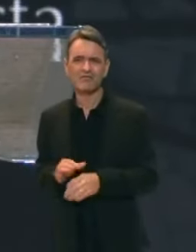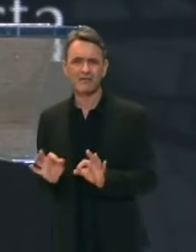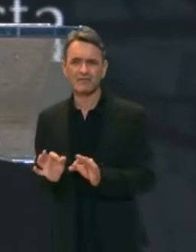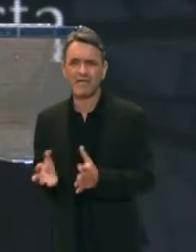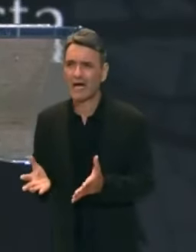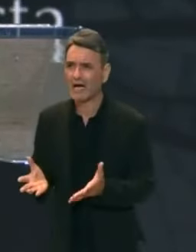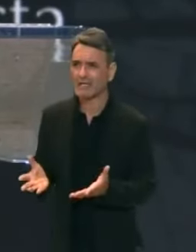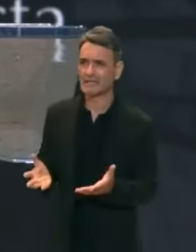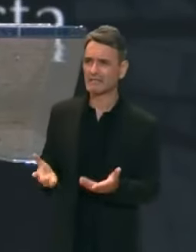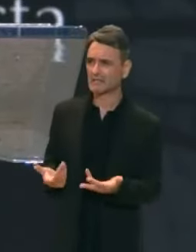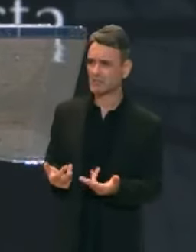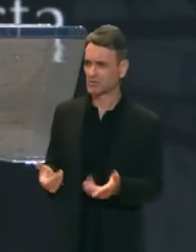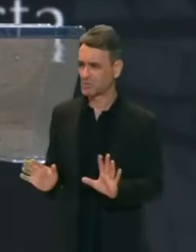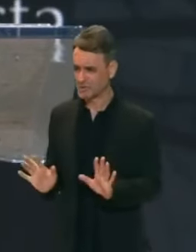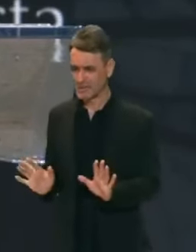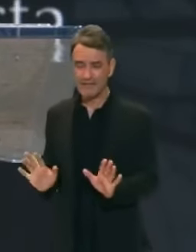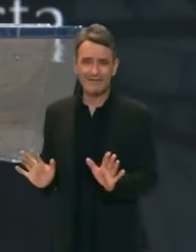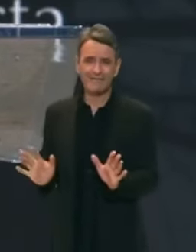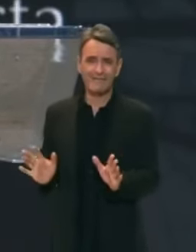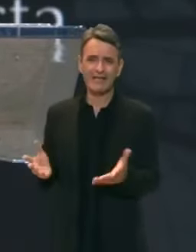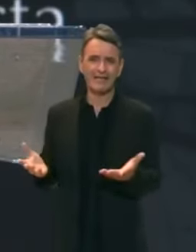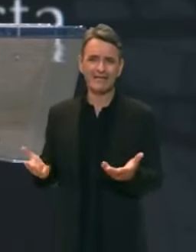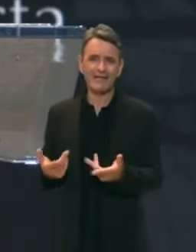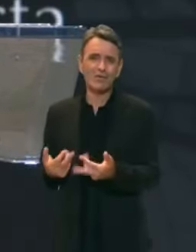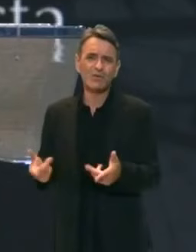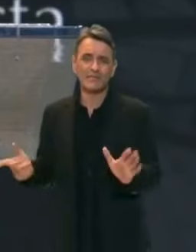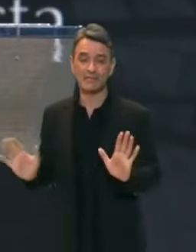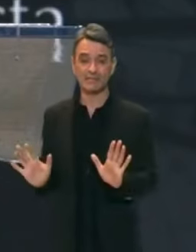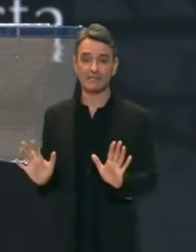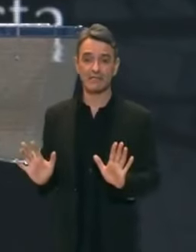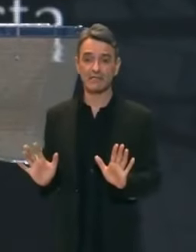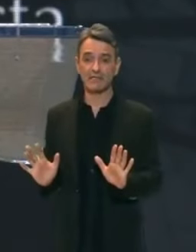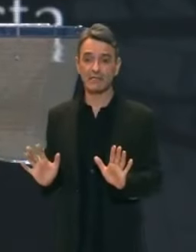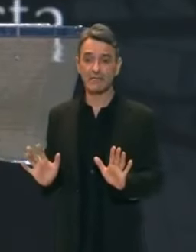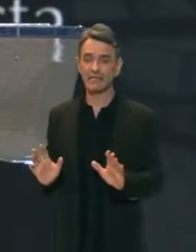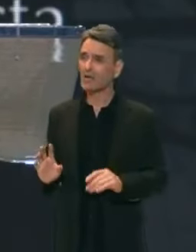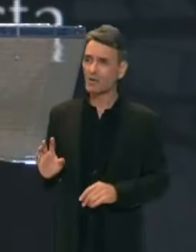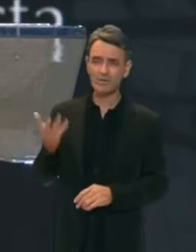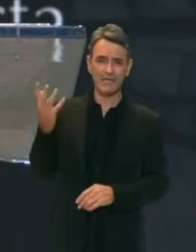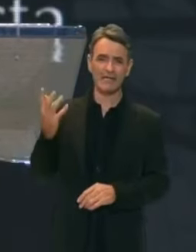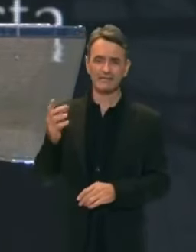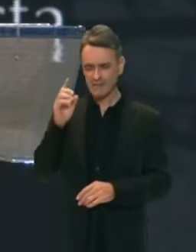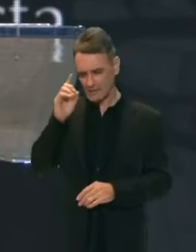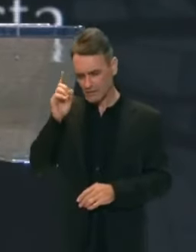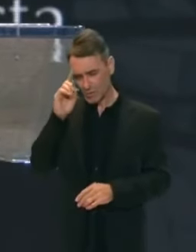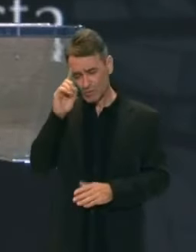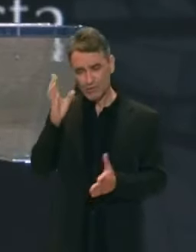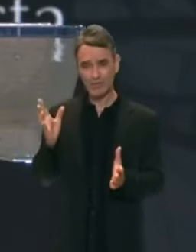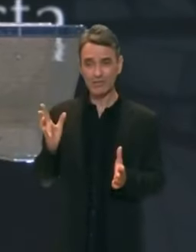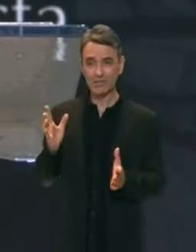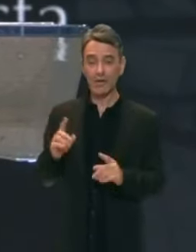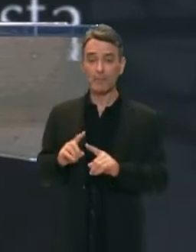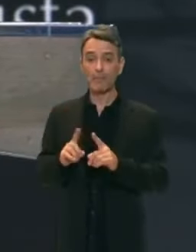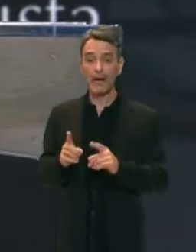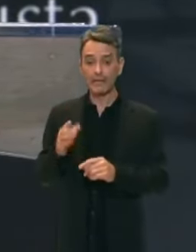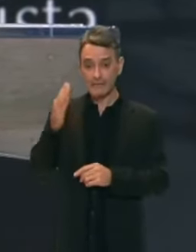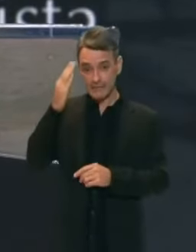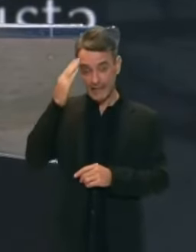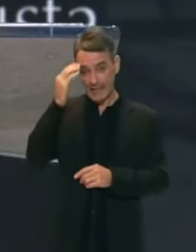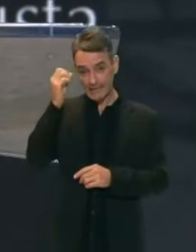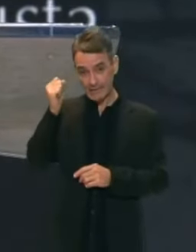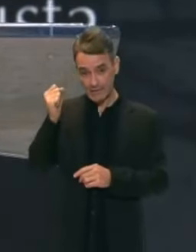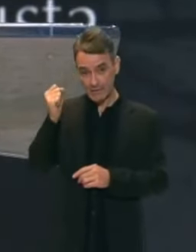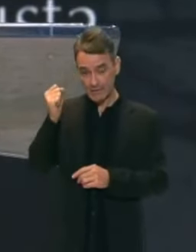enfim, centenas de milhares de coisas. Mas quando a sabedoria fala,